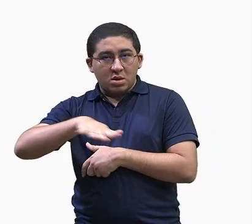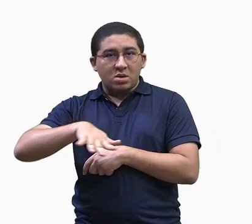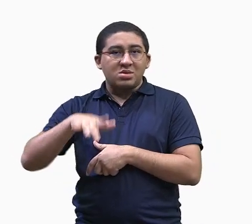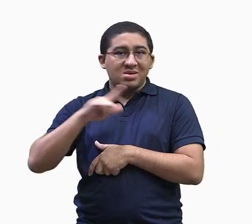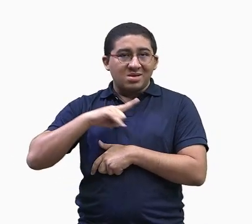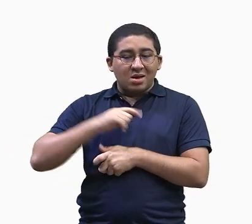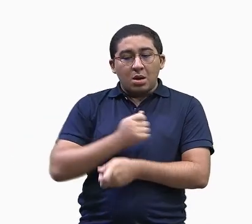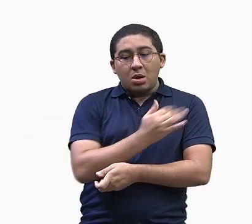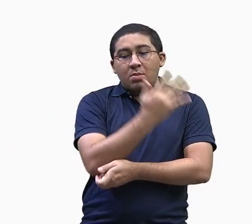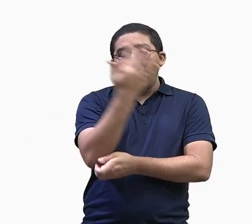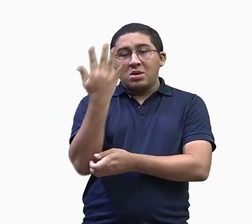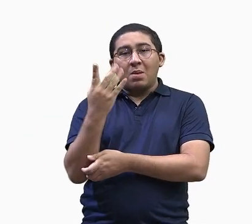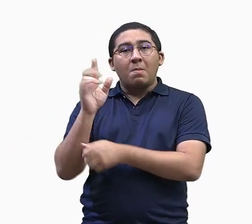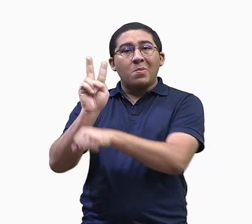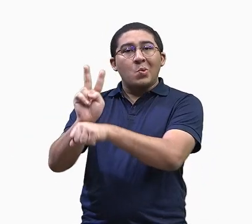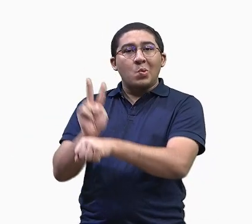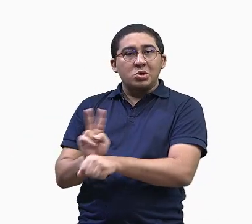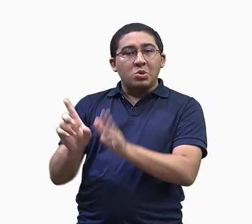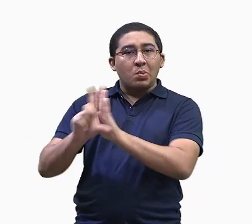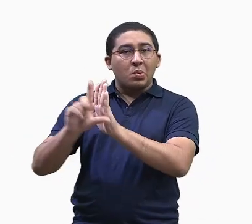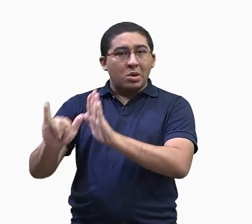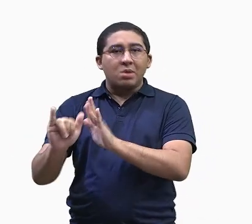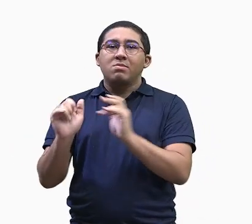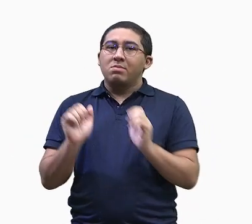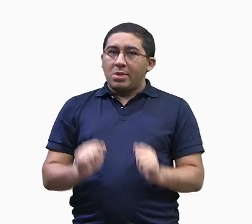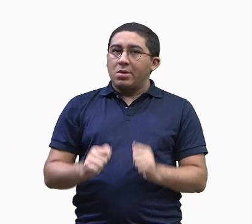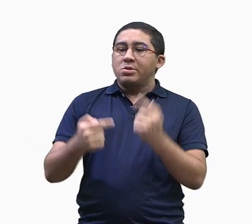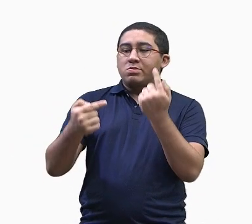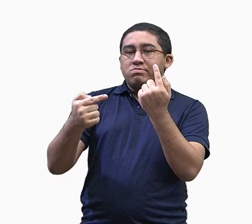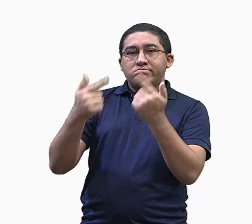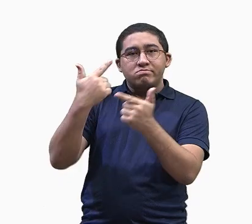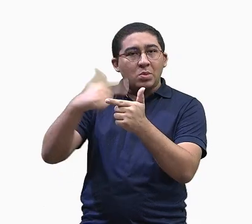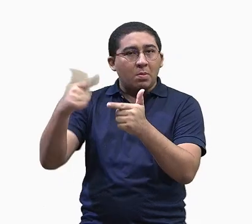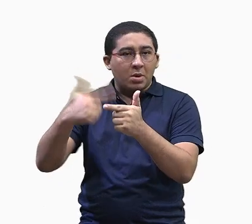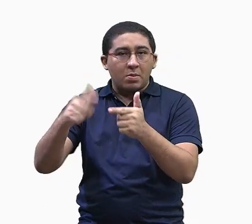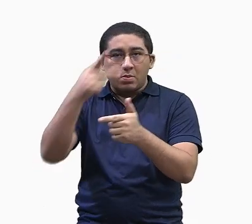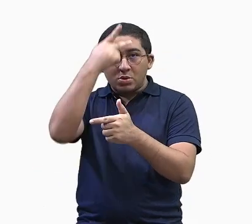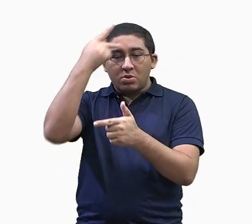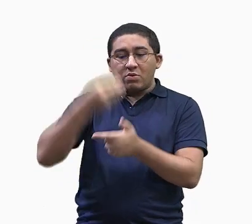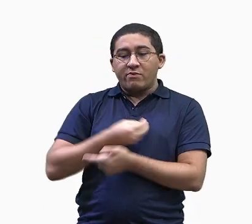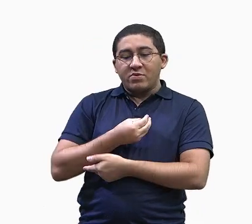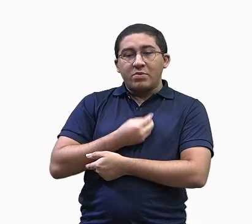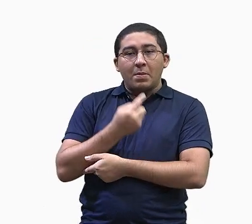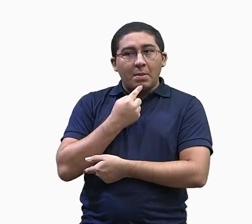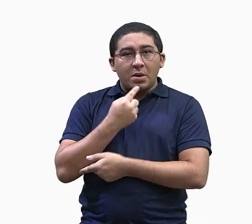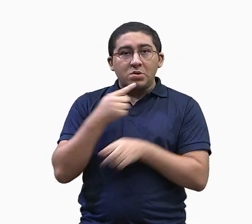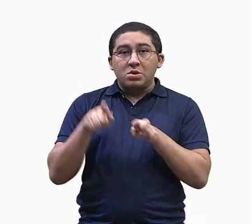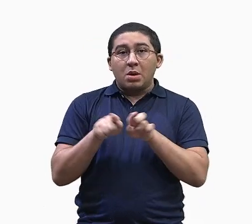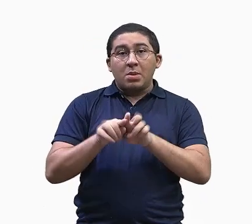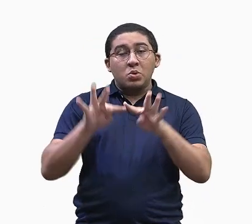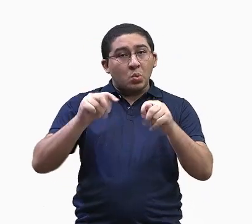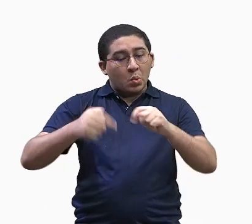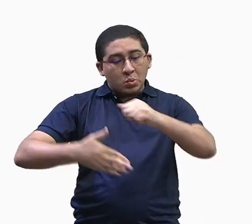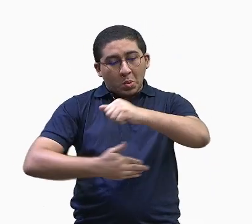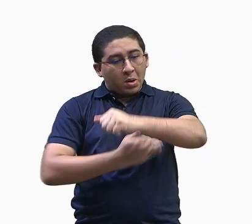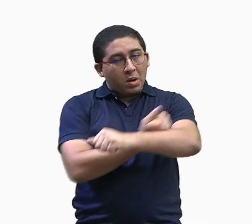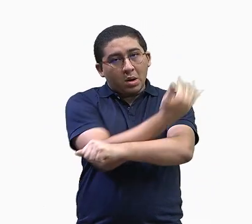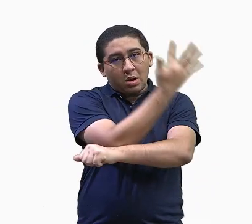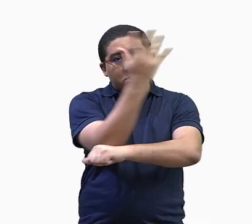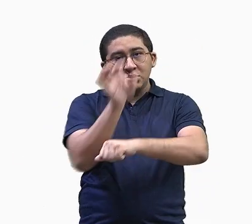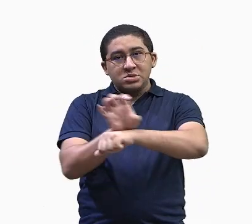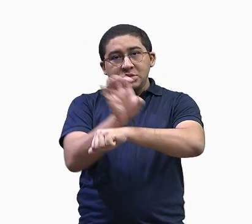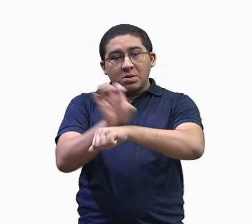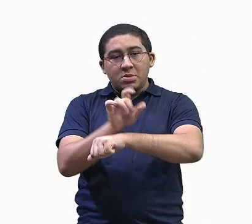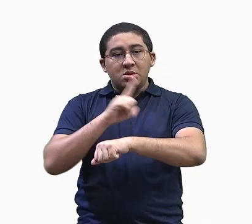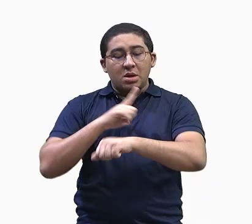Isso também pode gerar ali problemas para aquela população e também para aqueles ecossistemas, né? Impactos